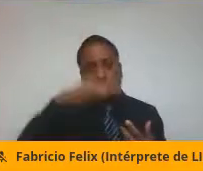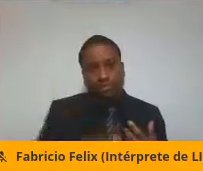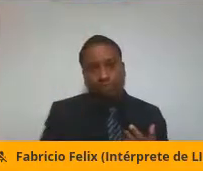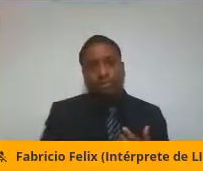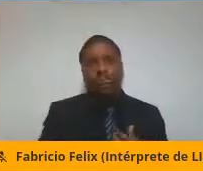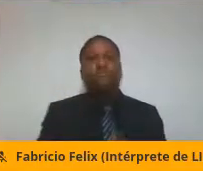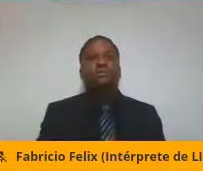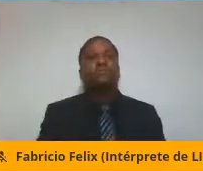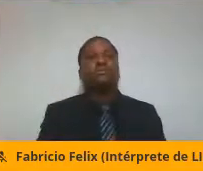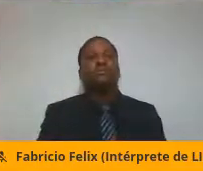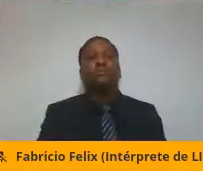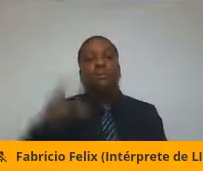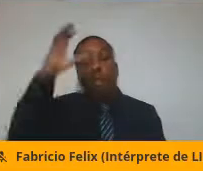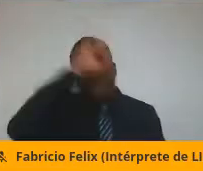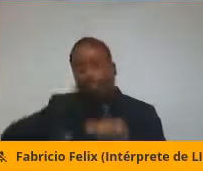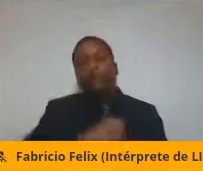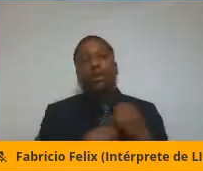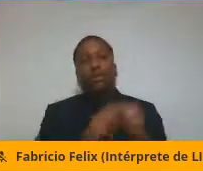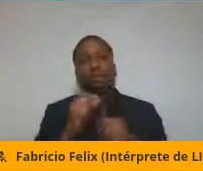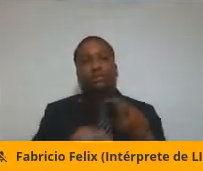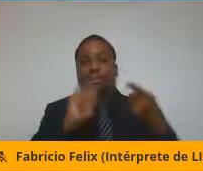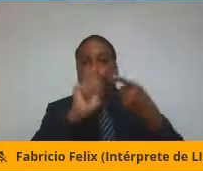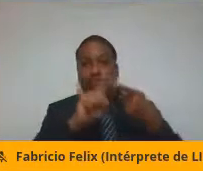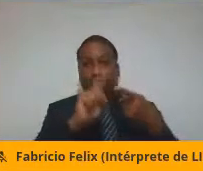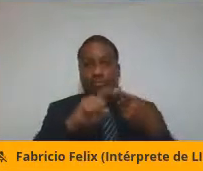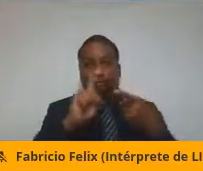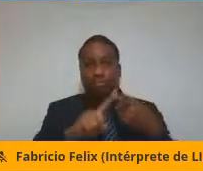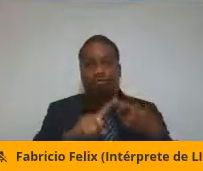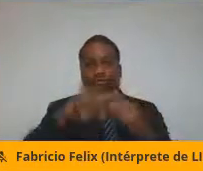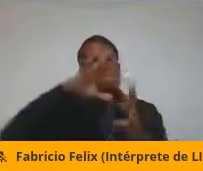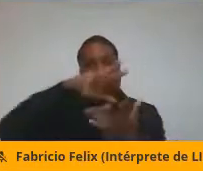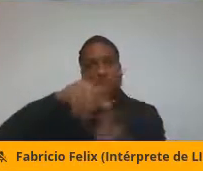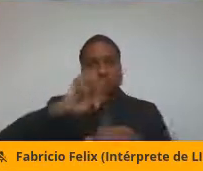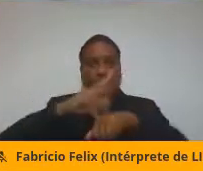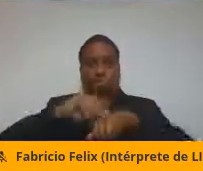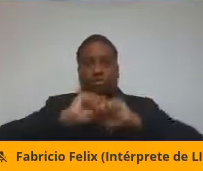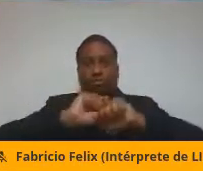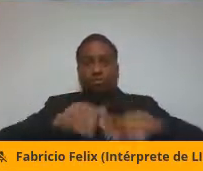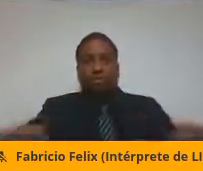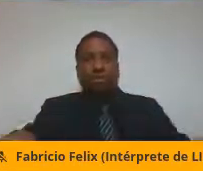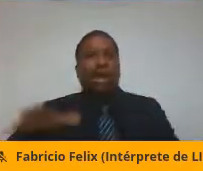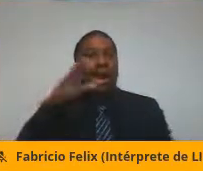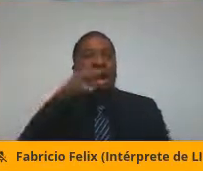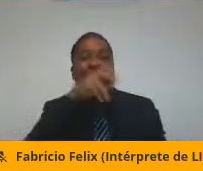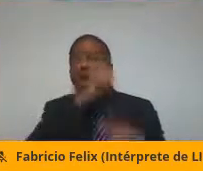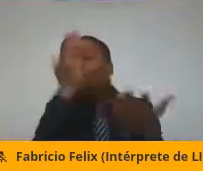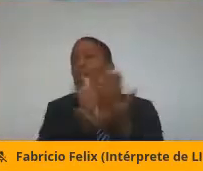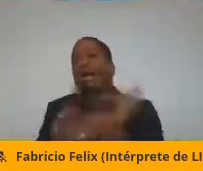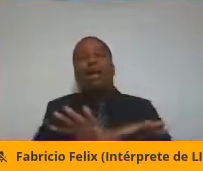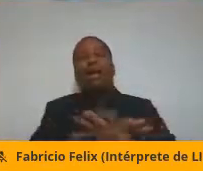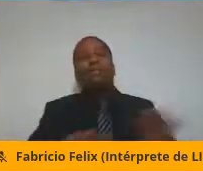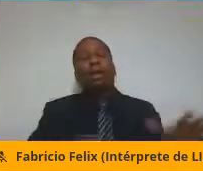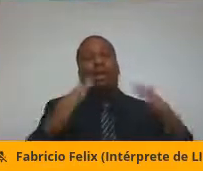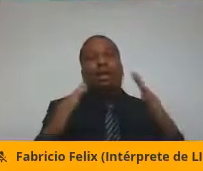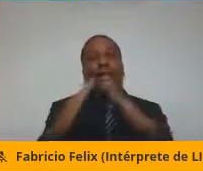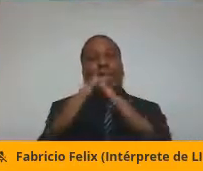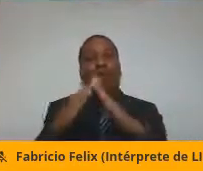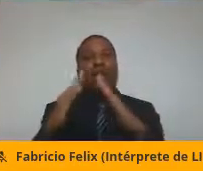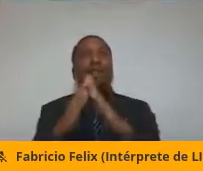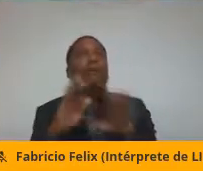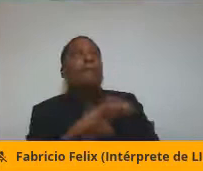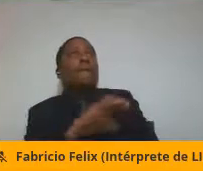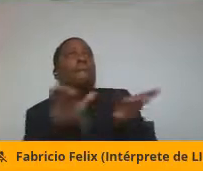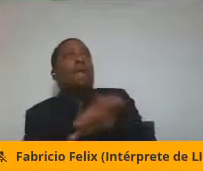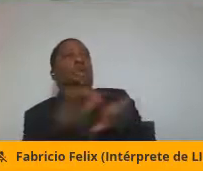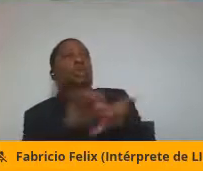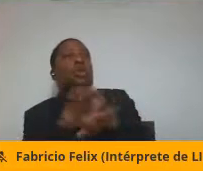gente tira, né? A pandemia não deve ser vista como uma chuva passageira, que a gente aguarda em casa, passou a pandemia, pronto, todo mundo